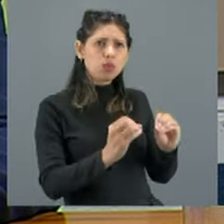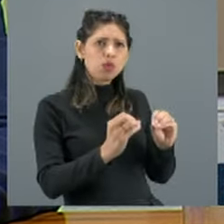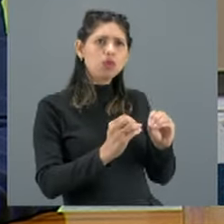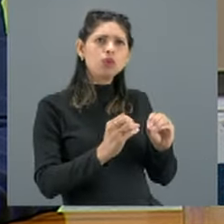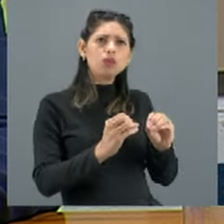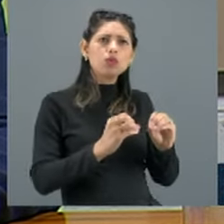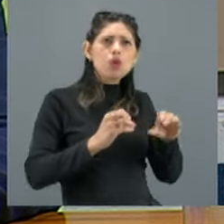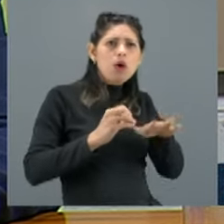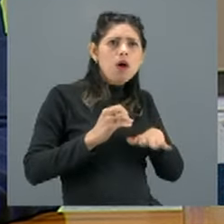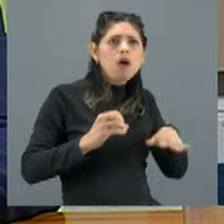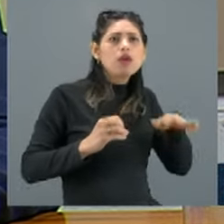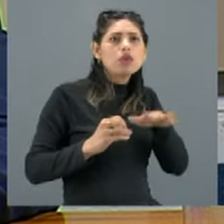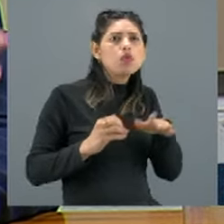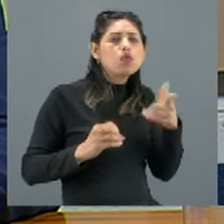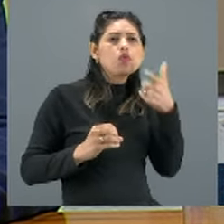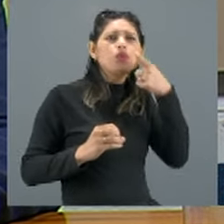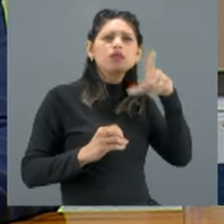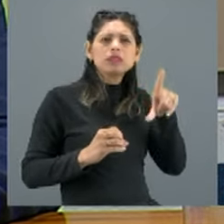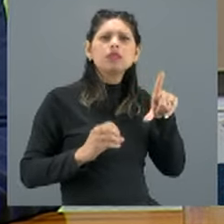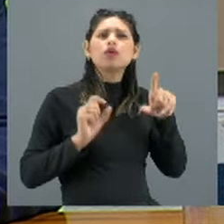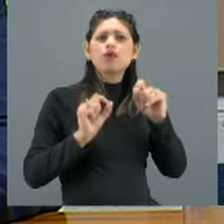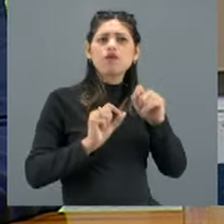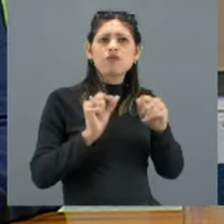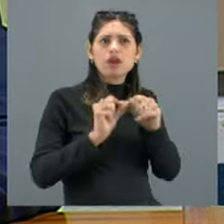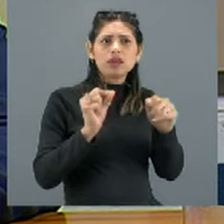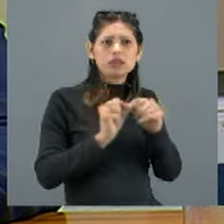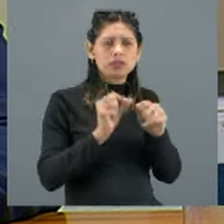para que nós pudéssemos